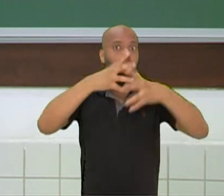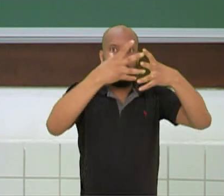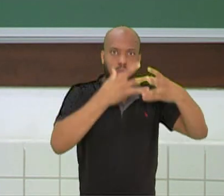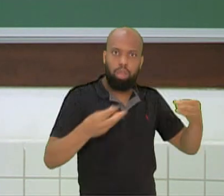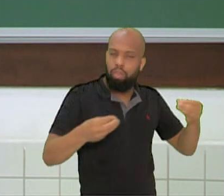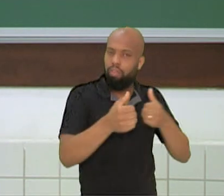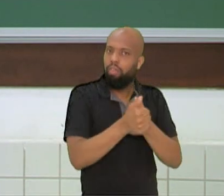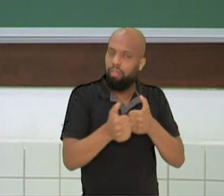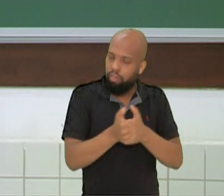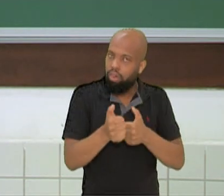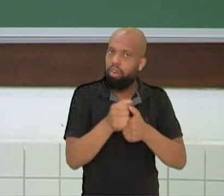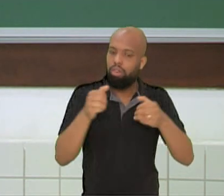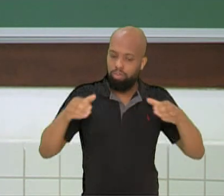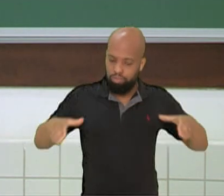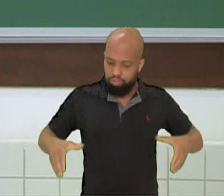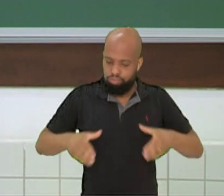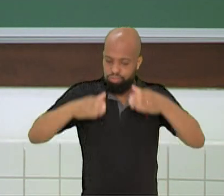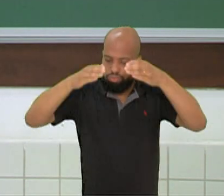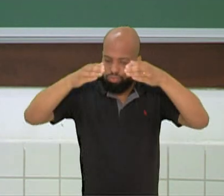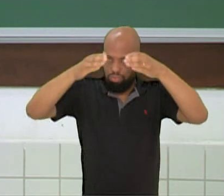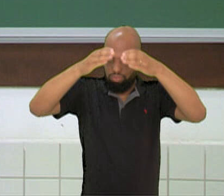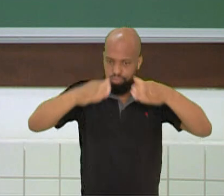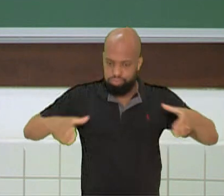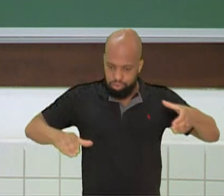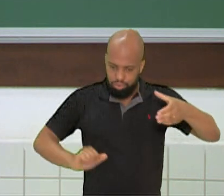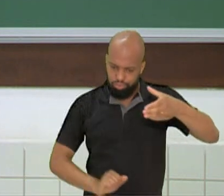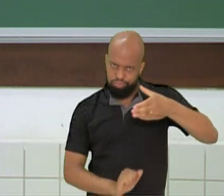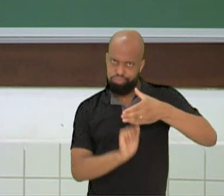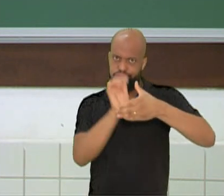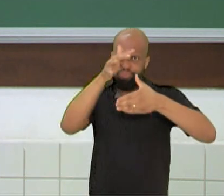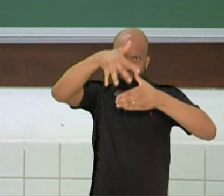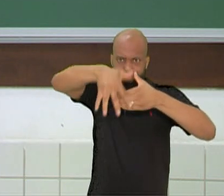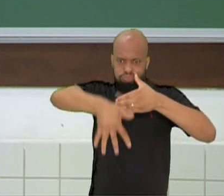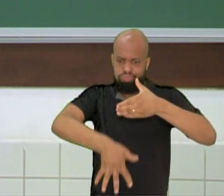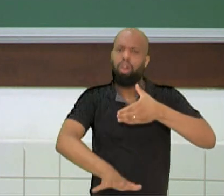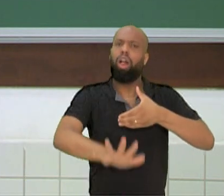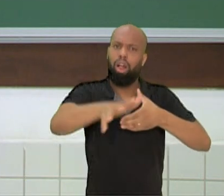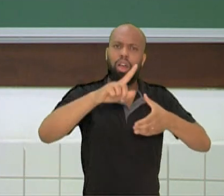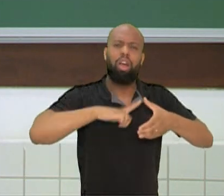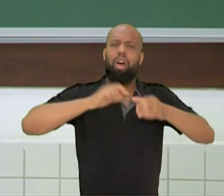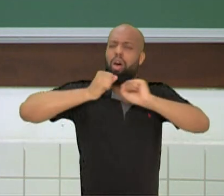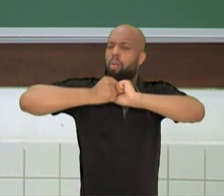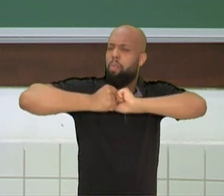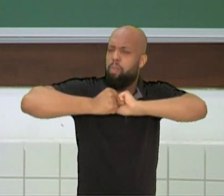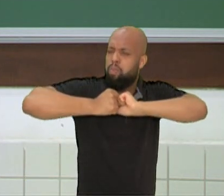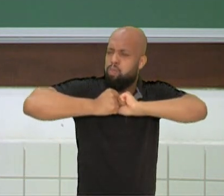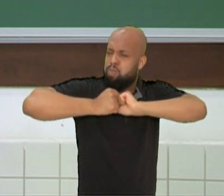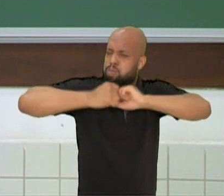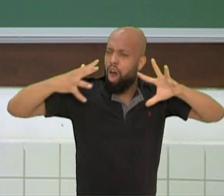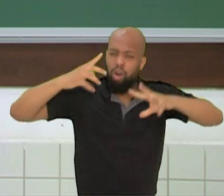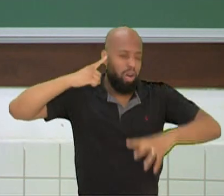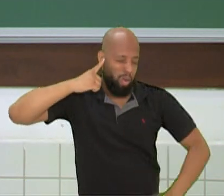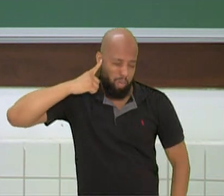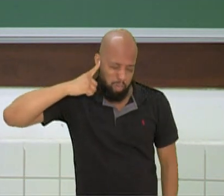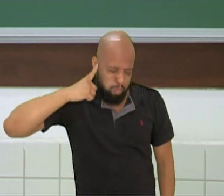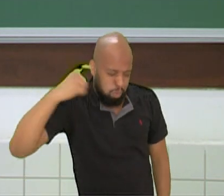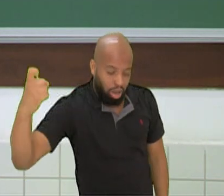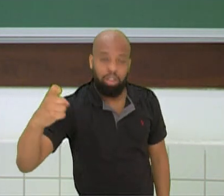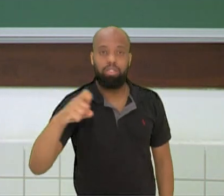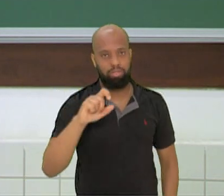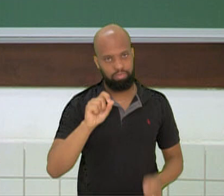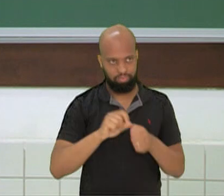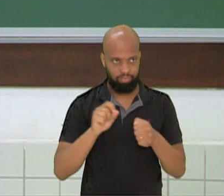desapareceu. Na década de 90, aliás, desculpa, ali por volta dos anos 1906, então de repente